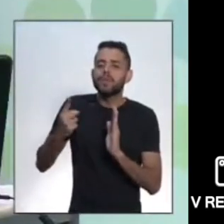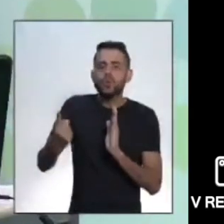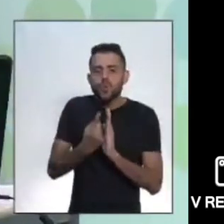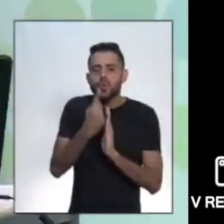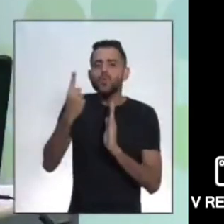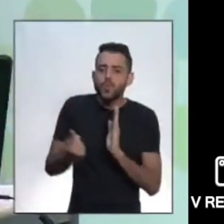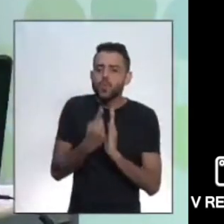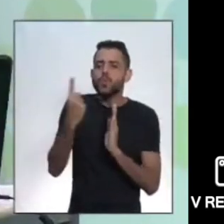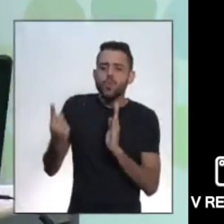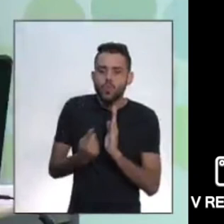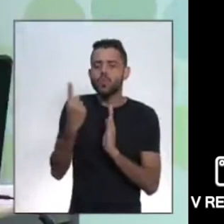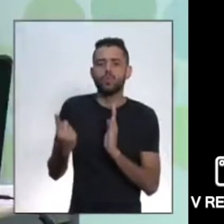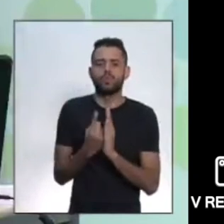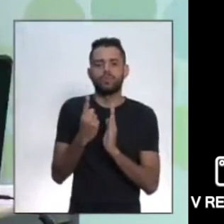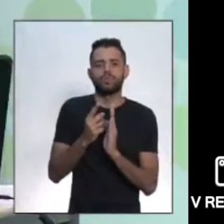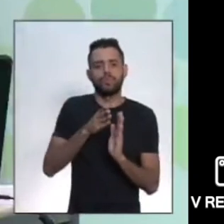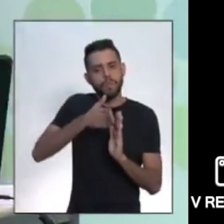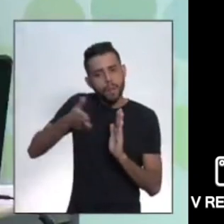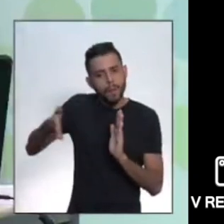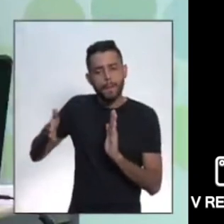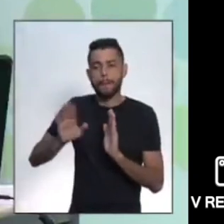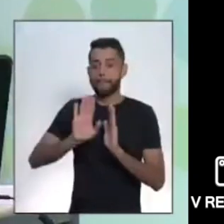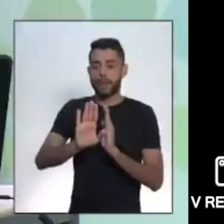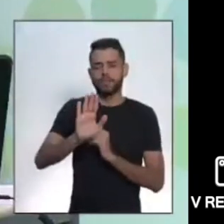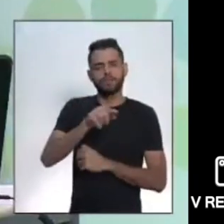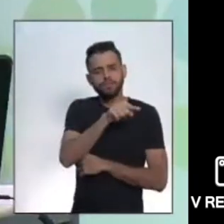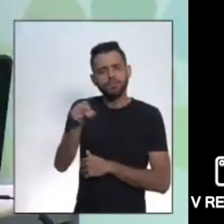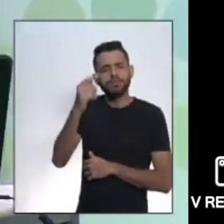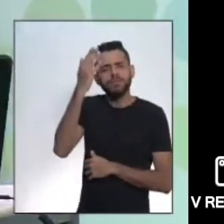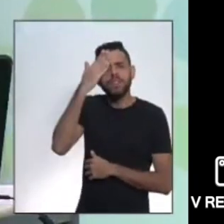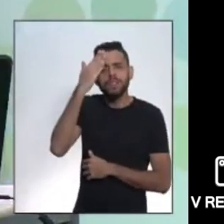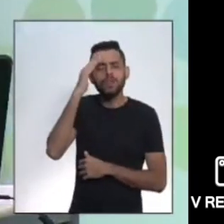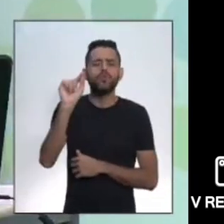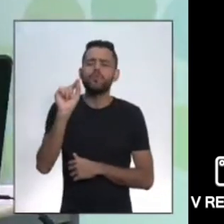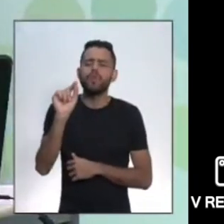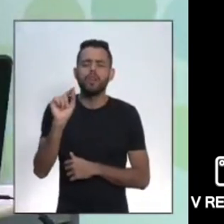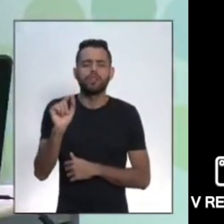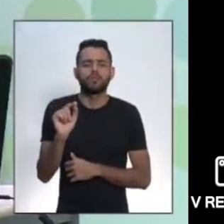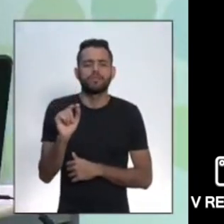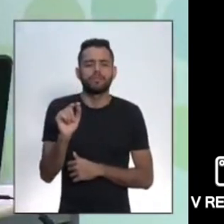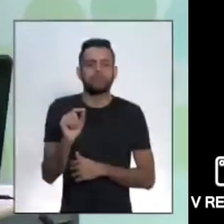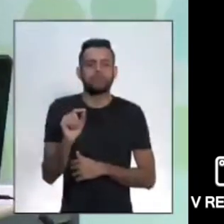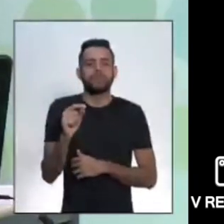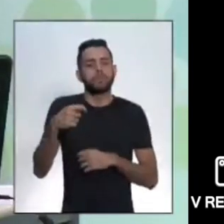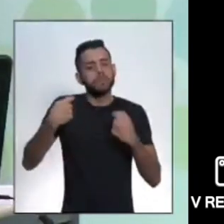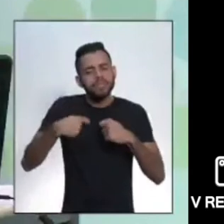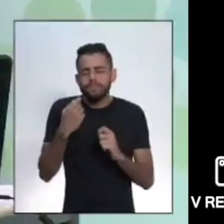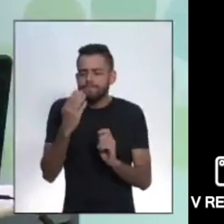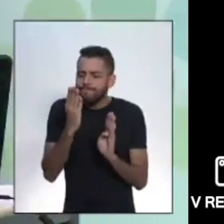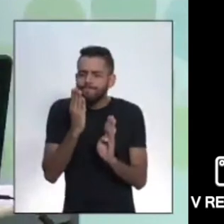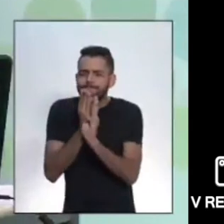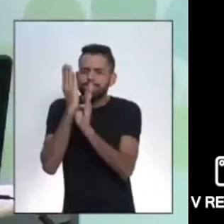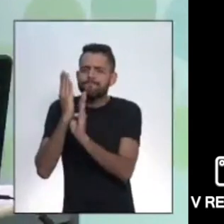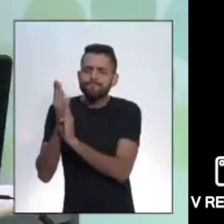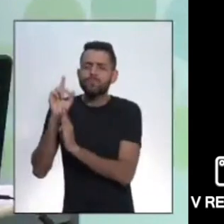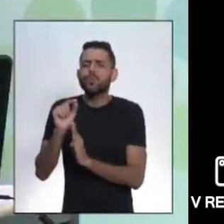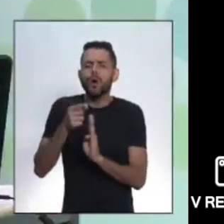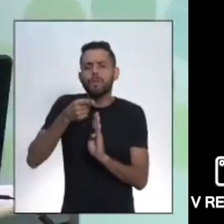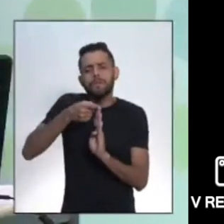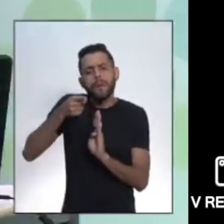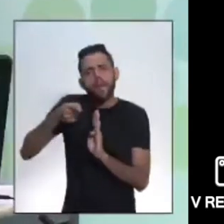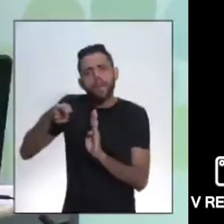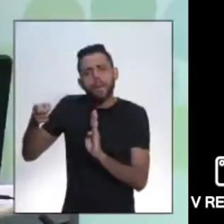sequências. O que eu quero que vocês entendam e passe aí ao contexto é identificar essa sequência. Essa